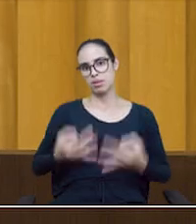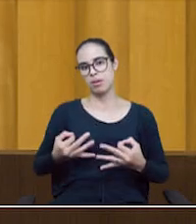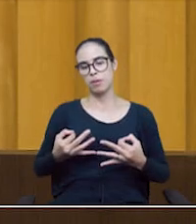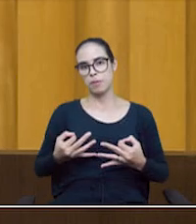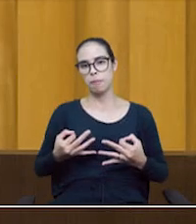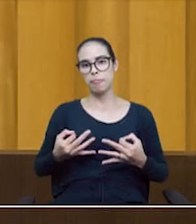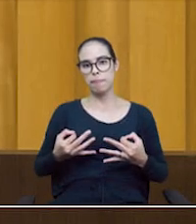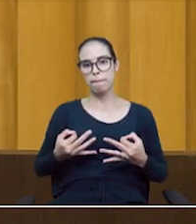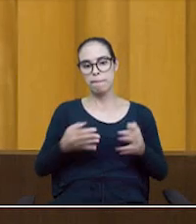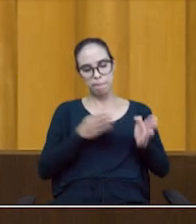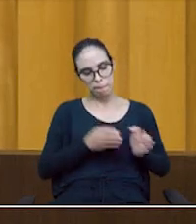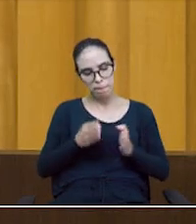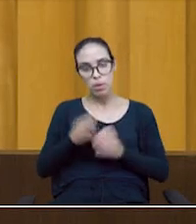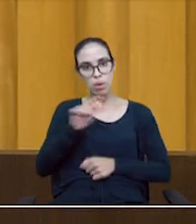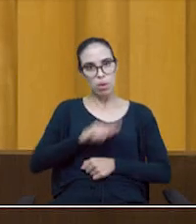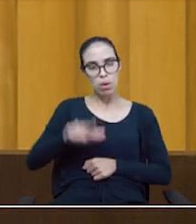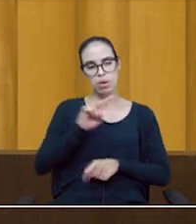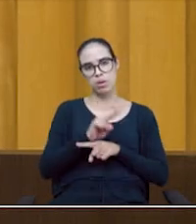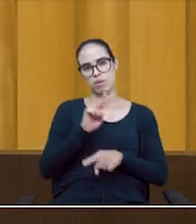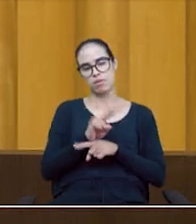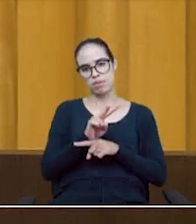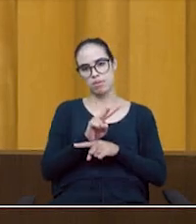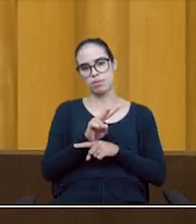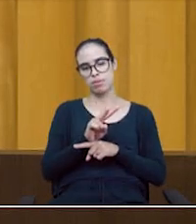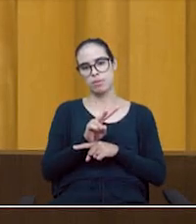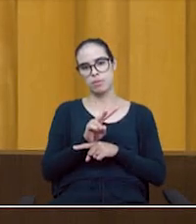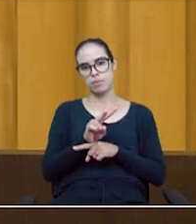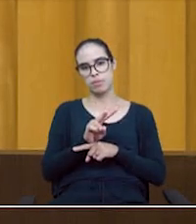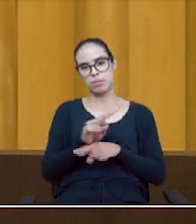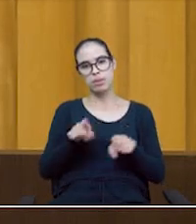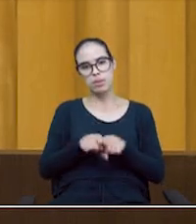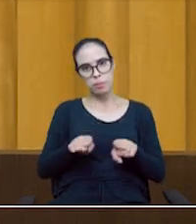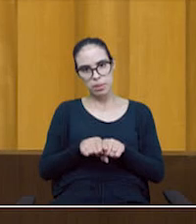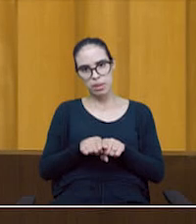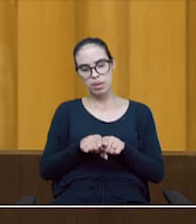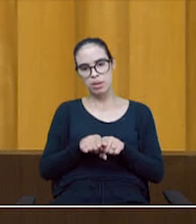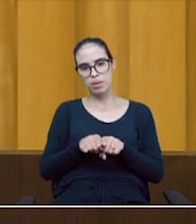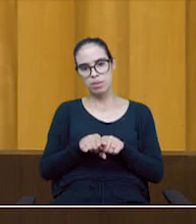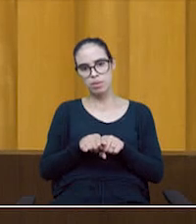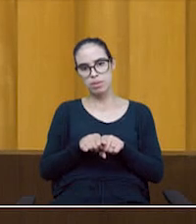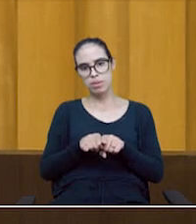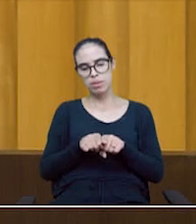lógico, defensável e, acima de tudo, submisso ao